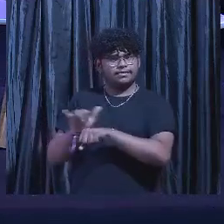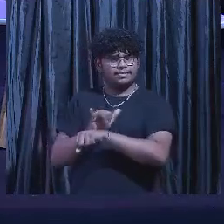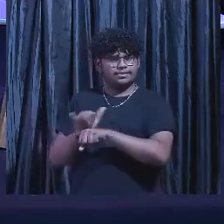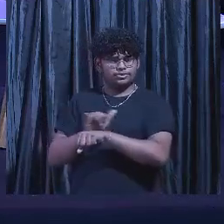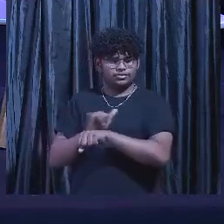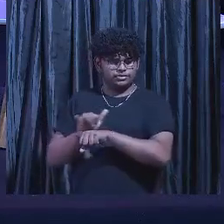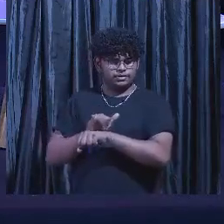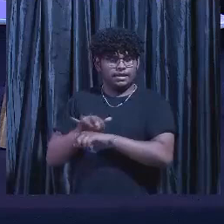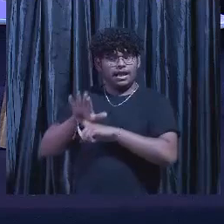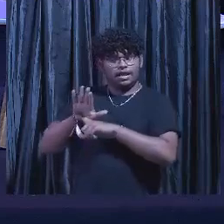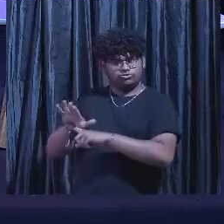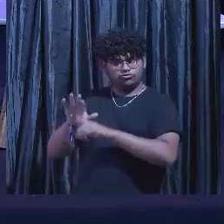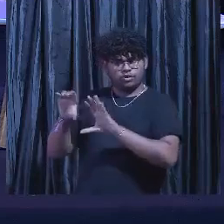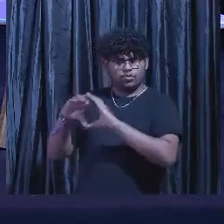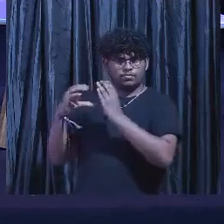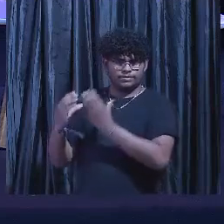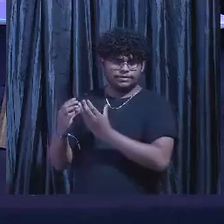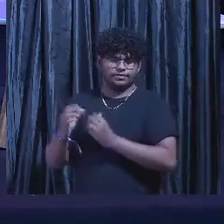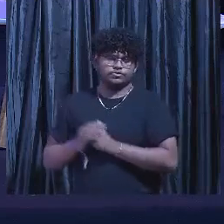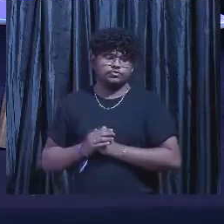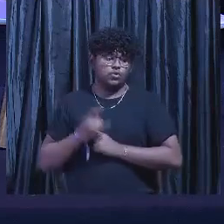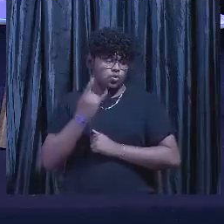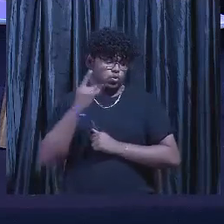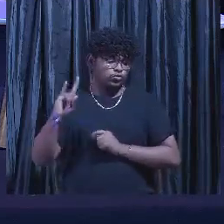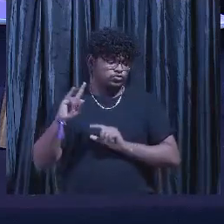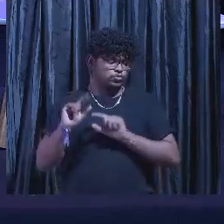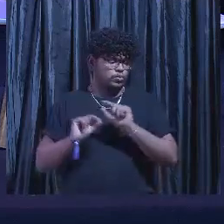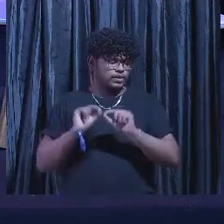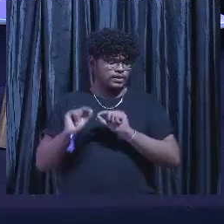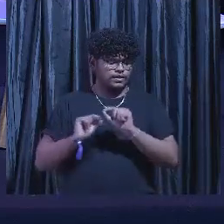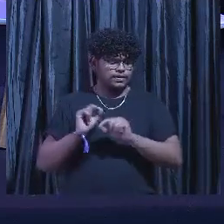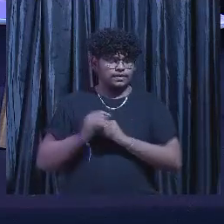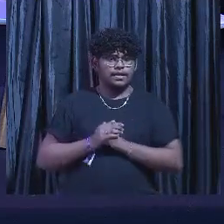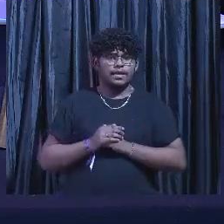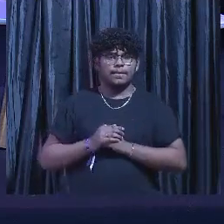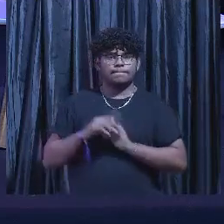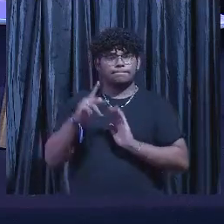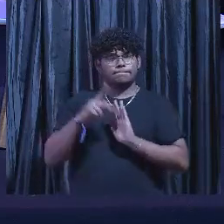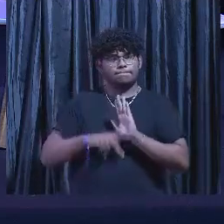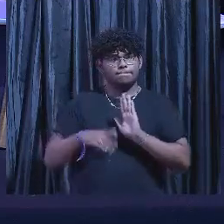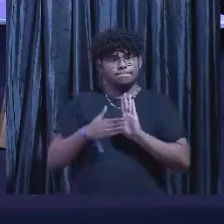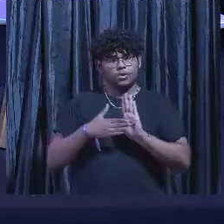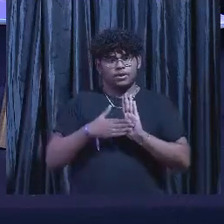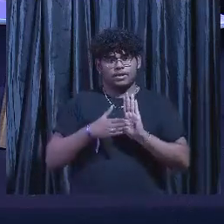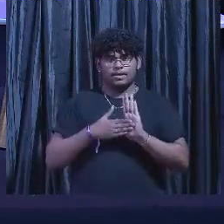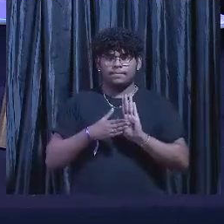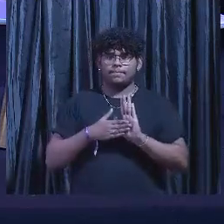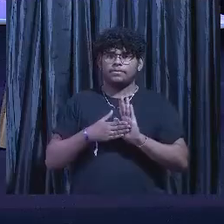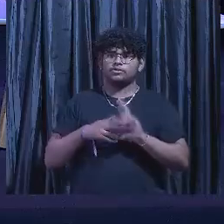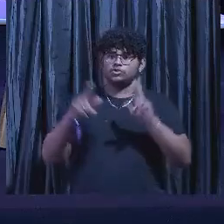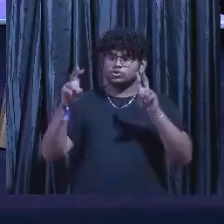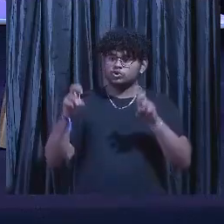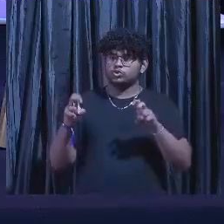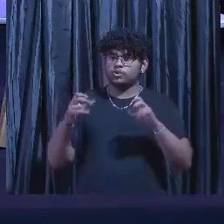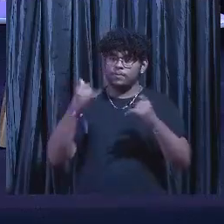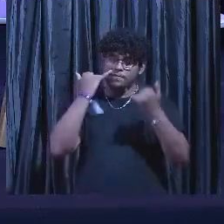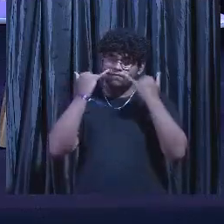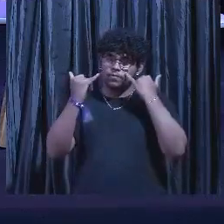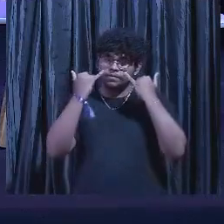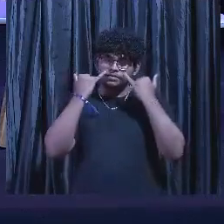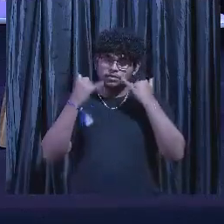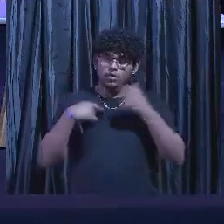que a gente fez agora, por exemplo, foi um programa de desinformação e discurso de ódio de pessoas LGBTs